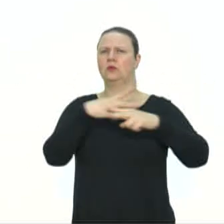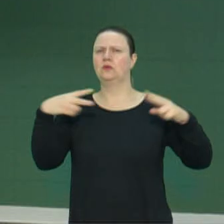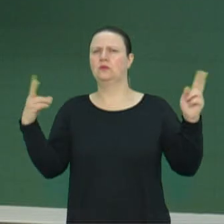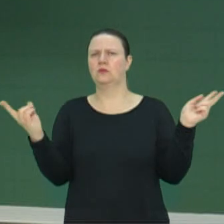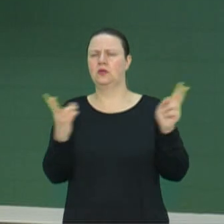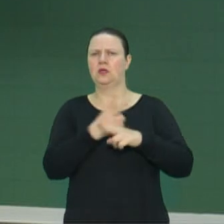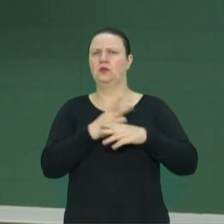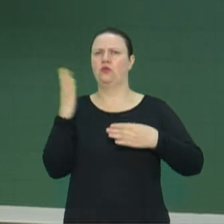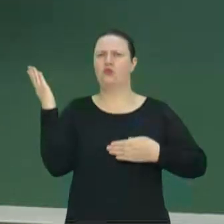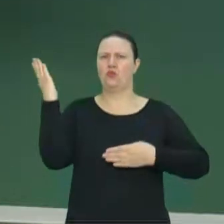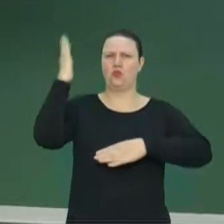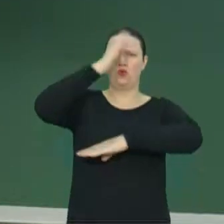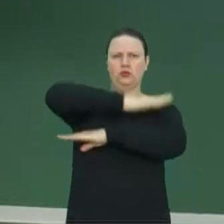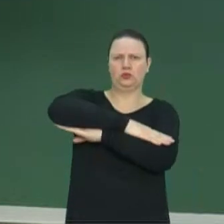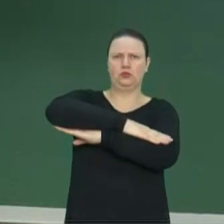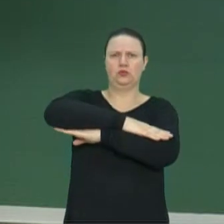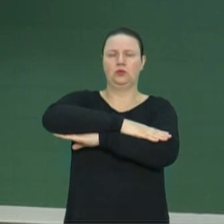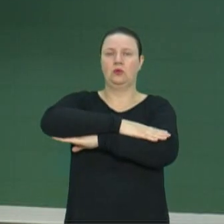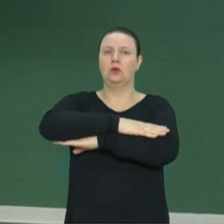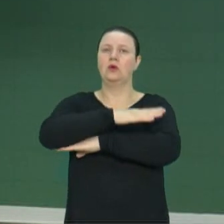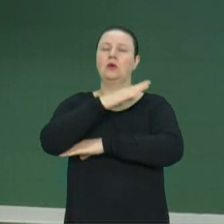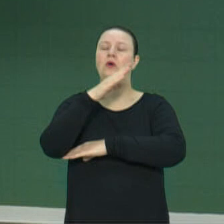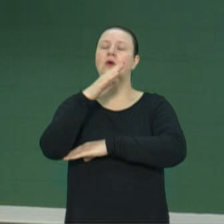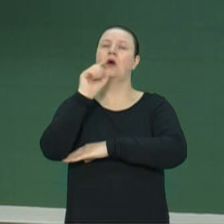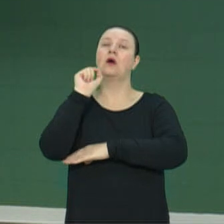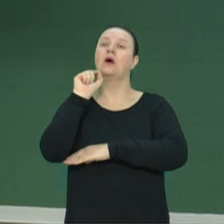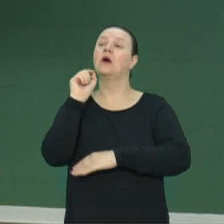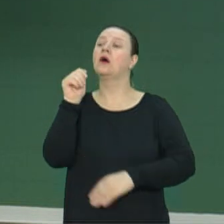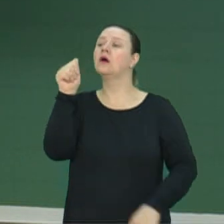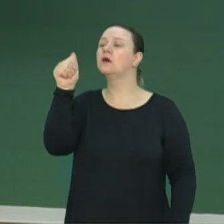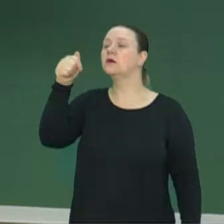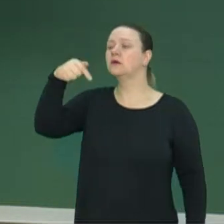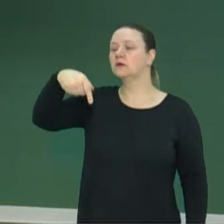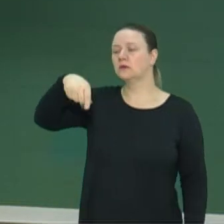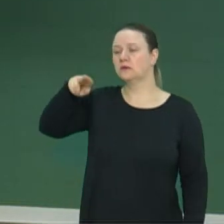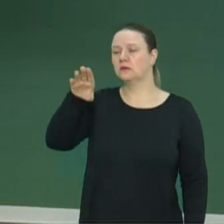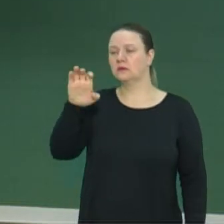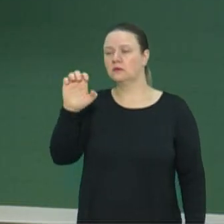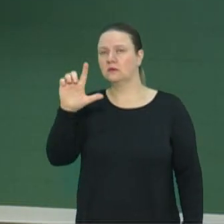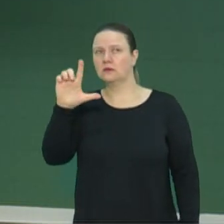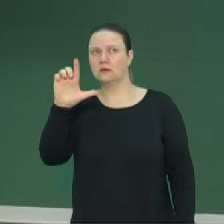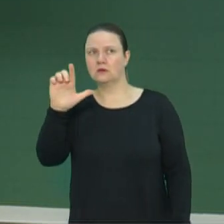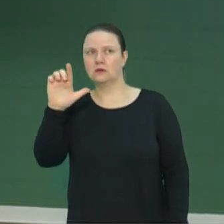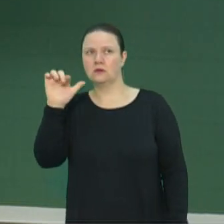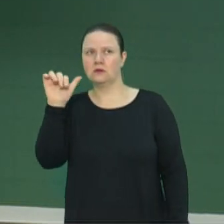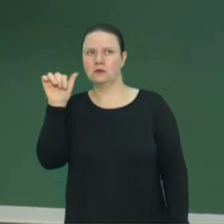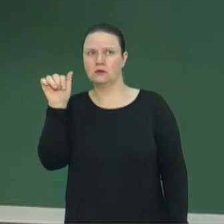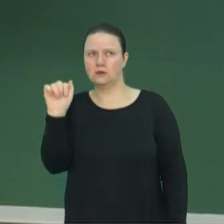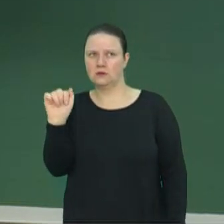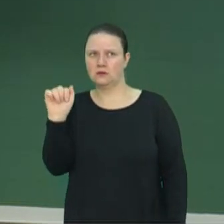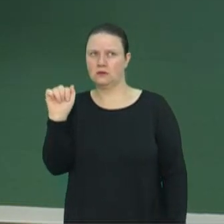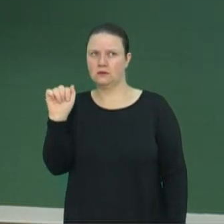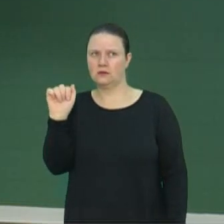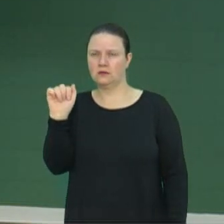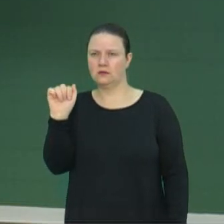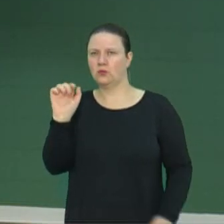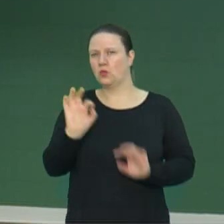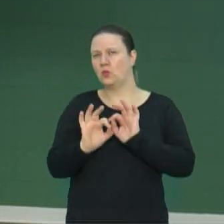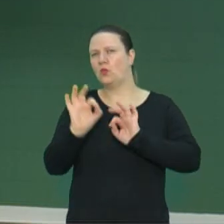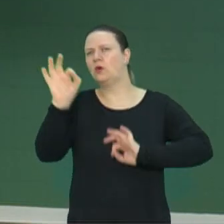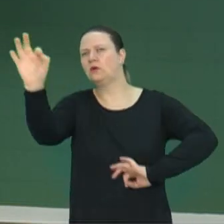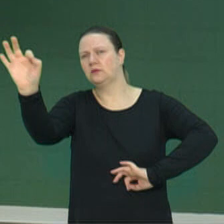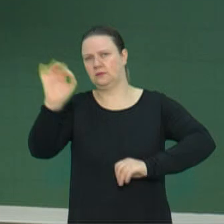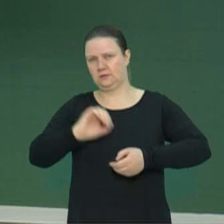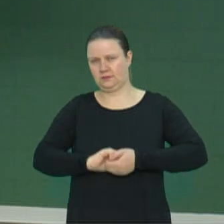ver um pouquinho. Se aquela ventana, aquela janela, essa janela está lejos, está longe, né?